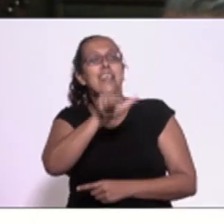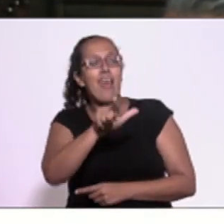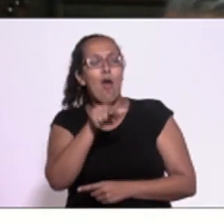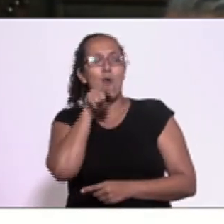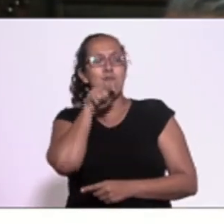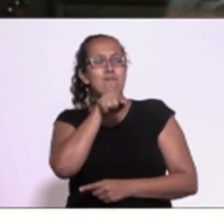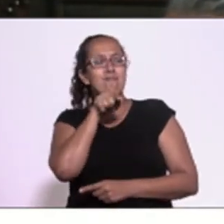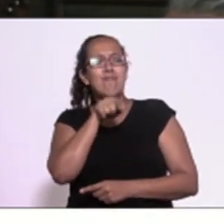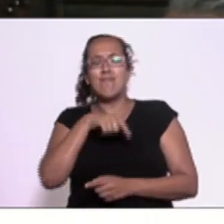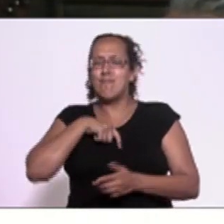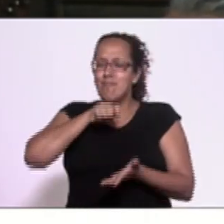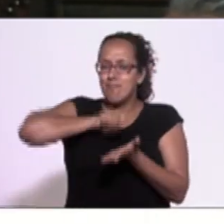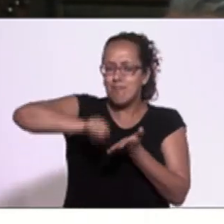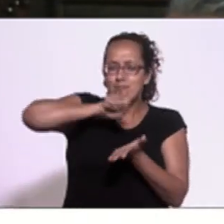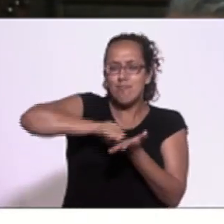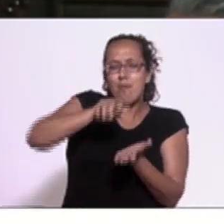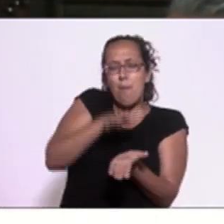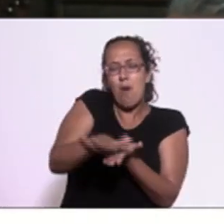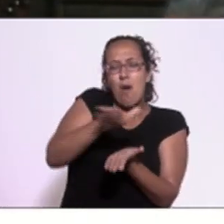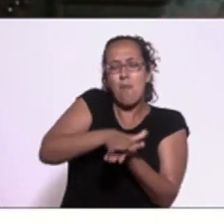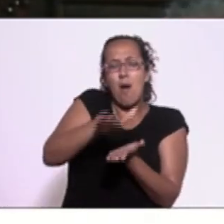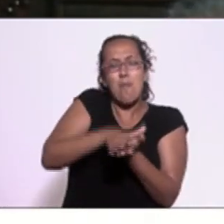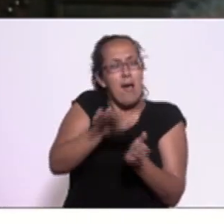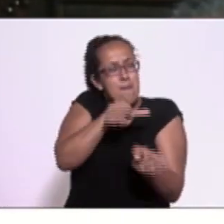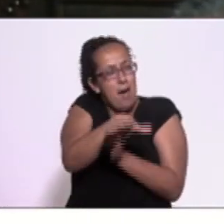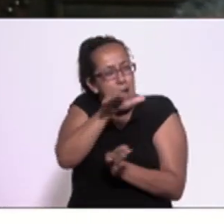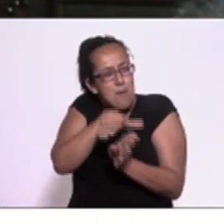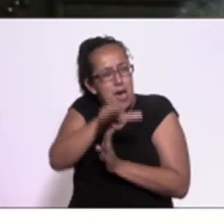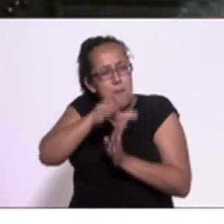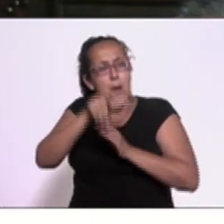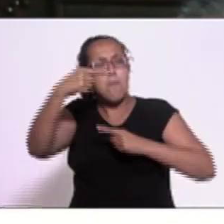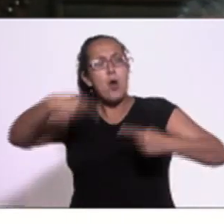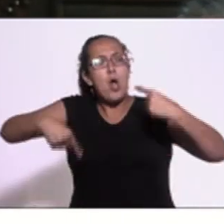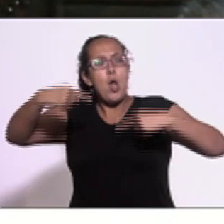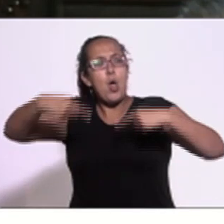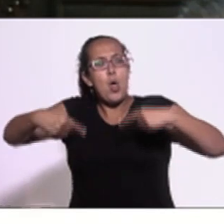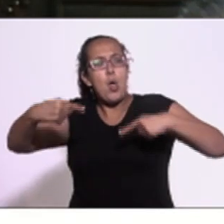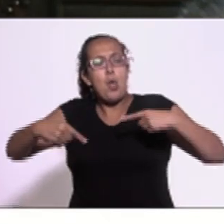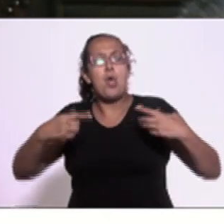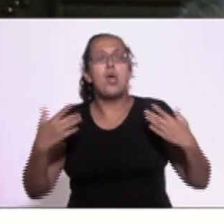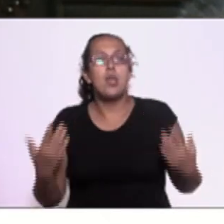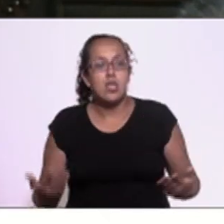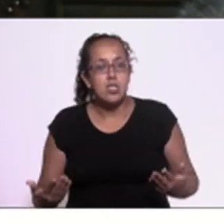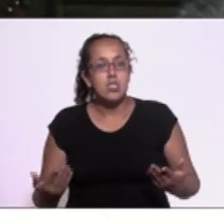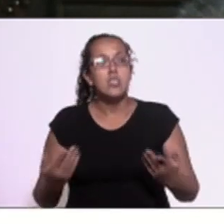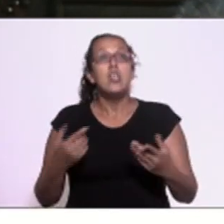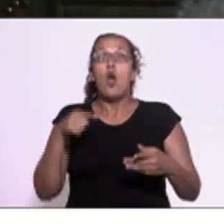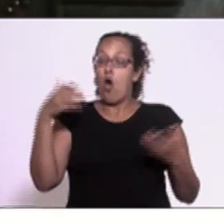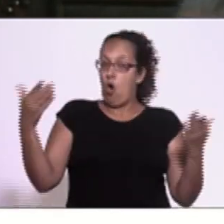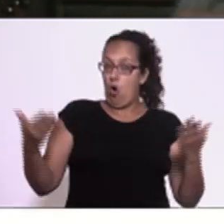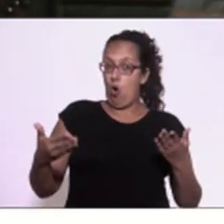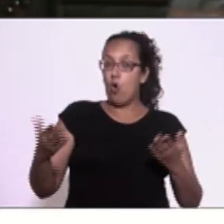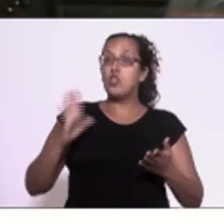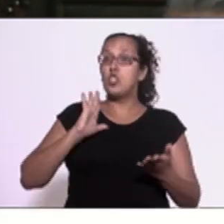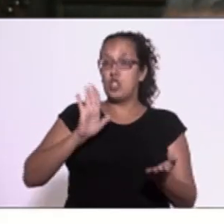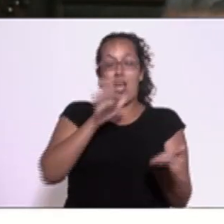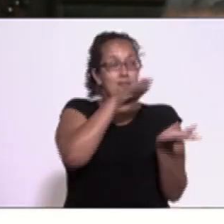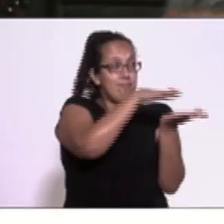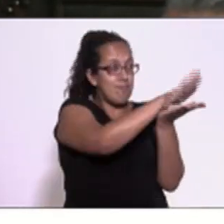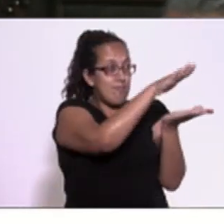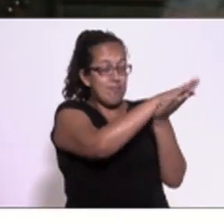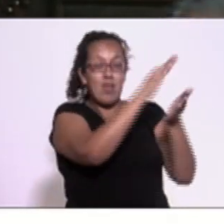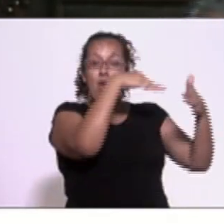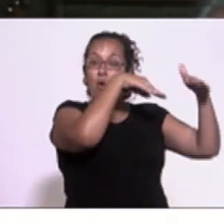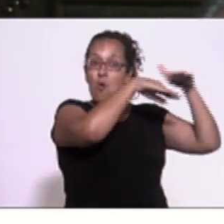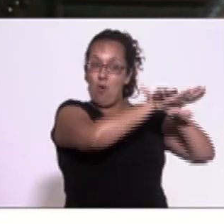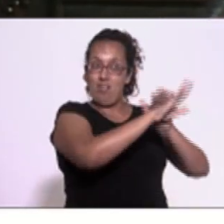publicaram centenas de folhetos de doutrinação política que hoje compõem o acervo do Templo da